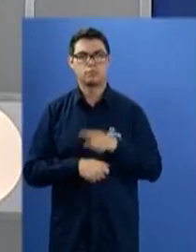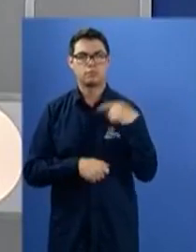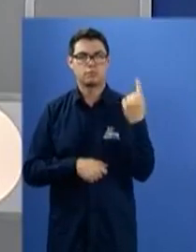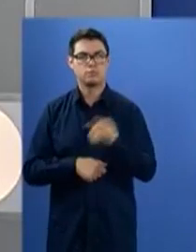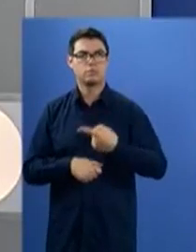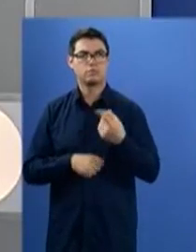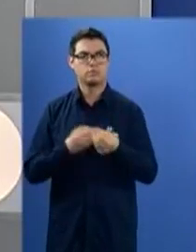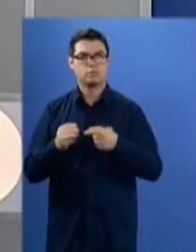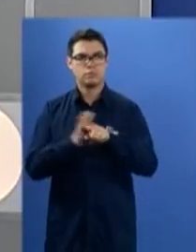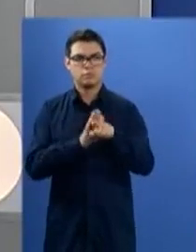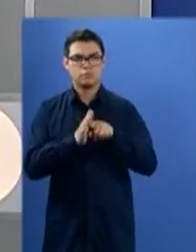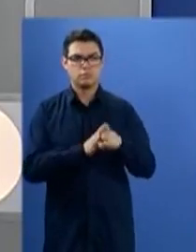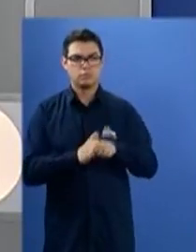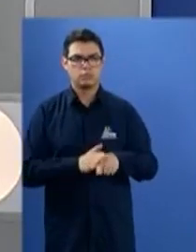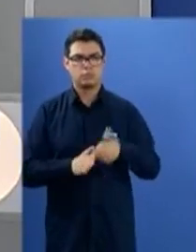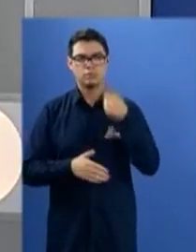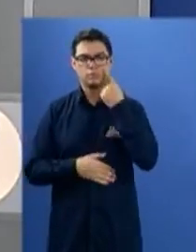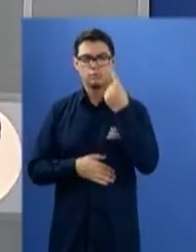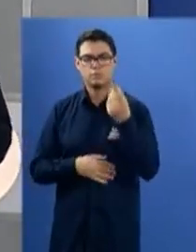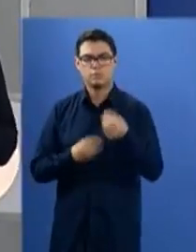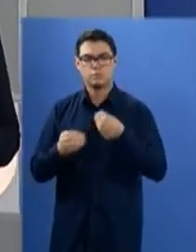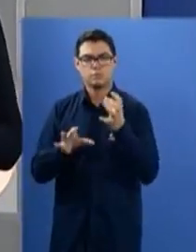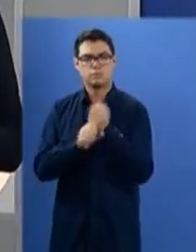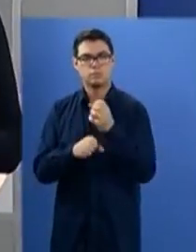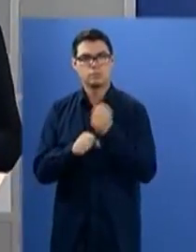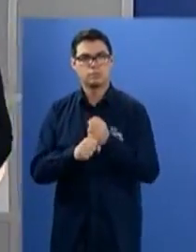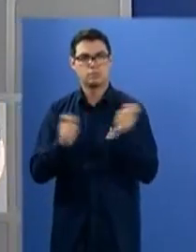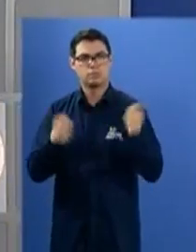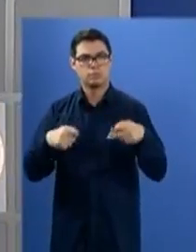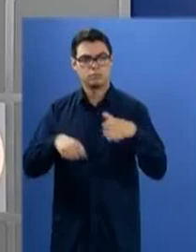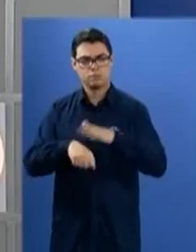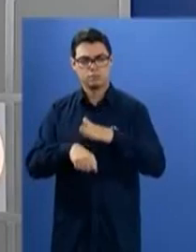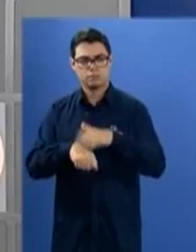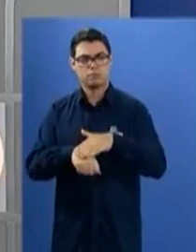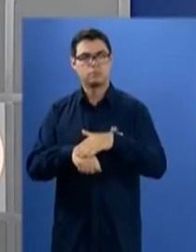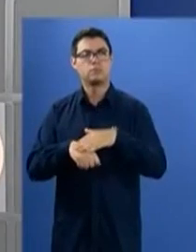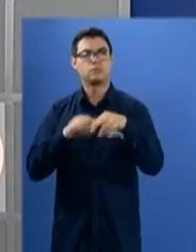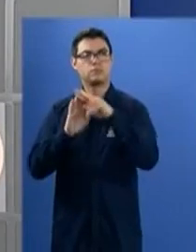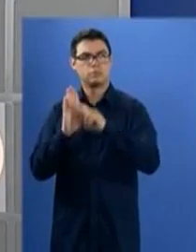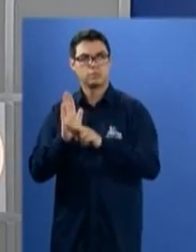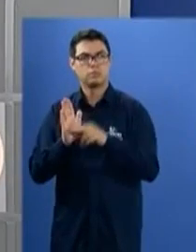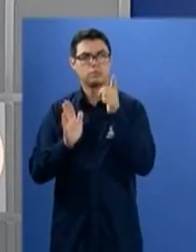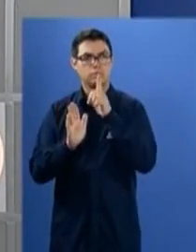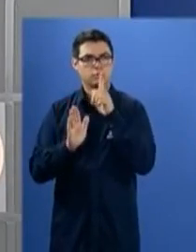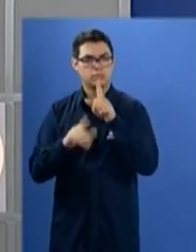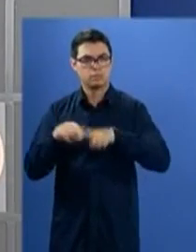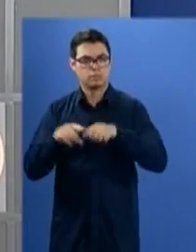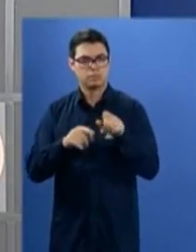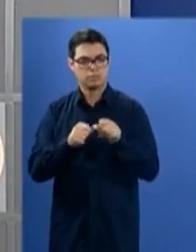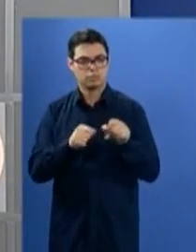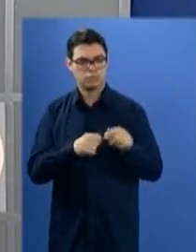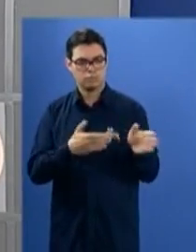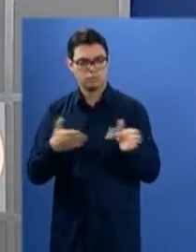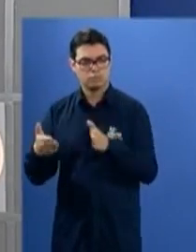nós avaliaríamos uma fórmula para calcular este tempo padrão de um produto.